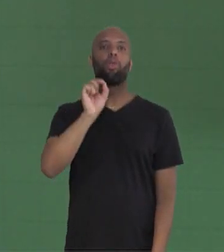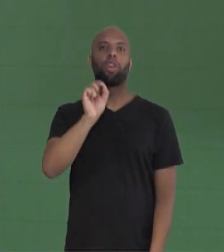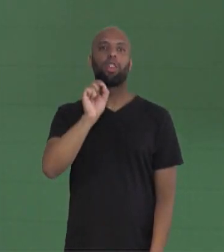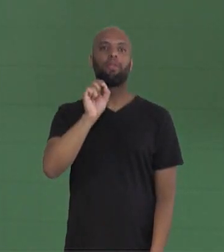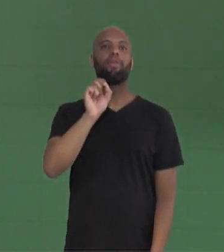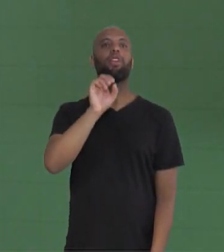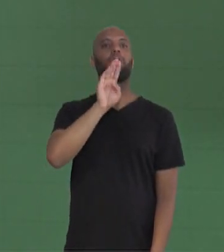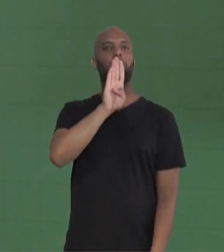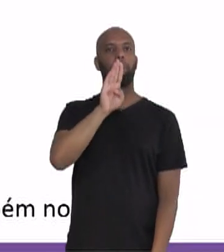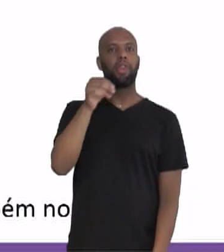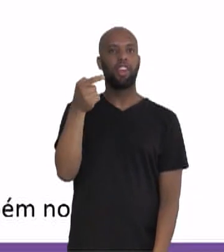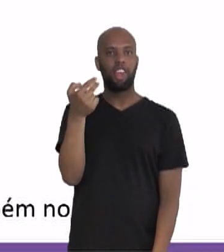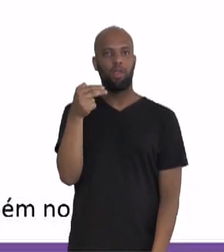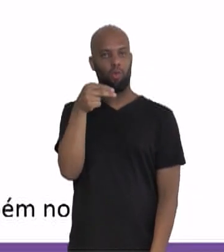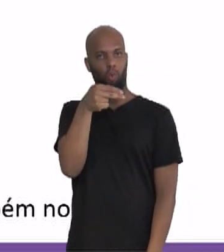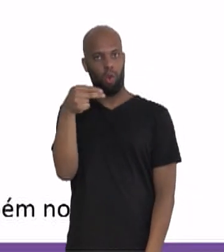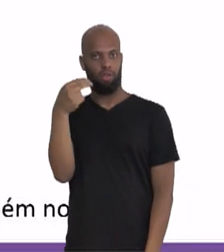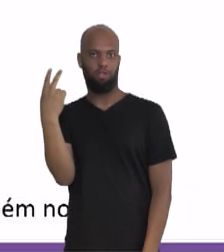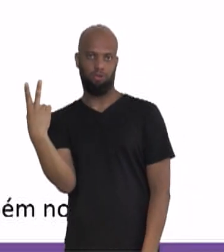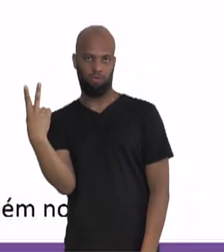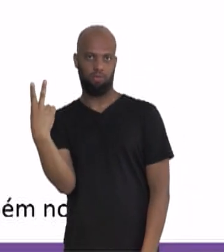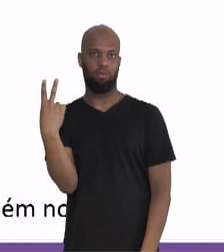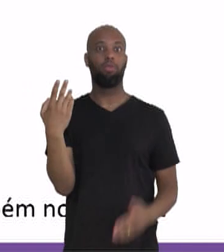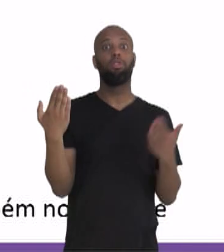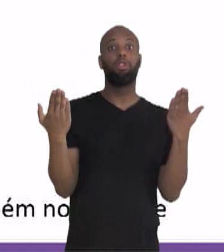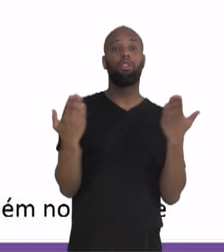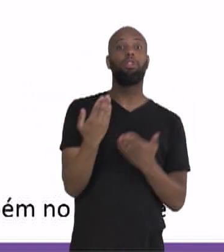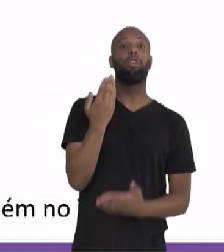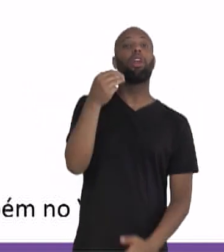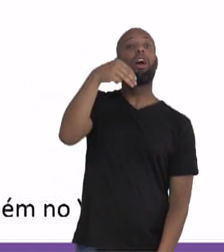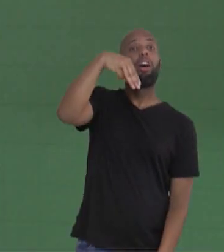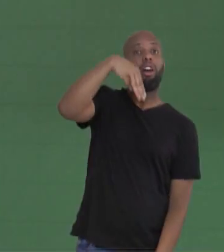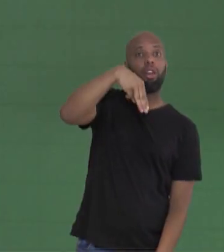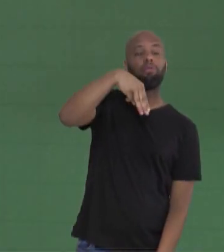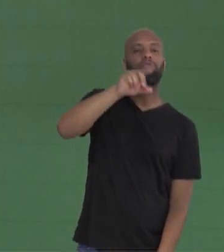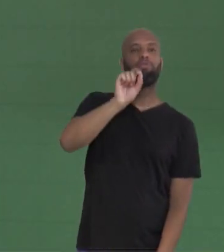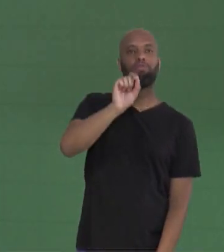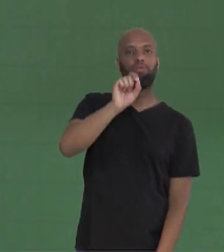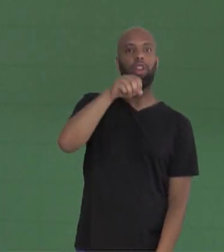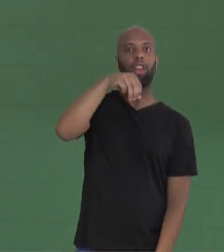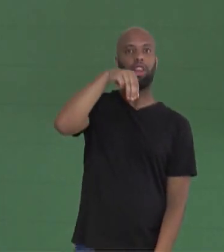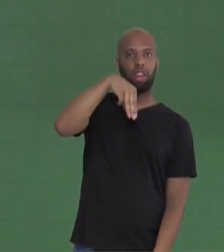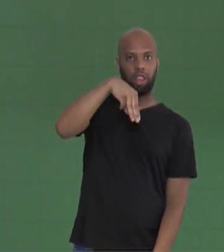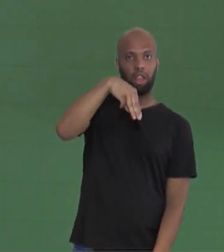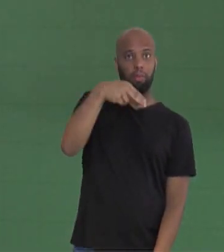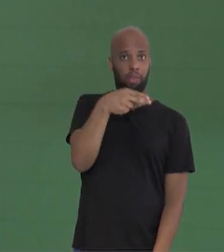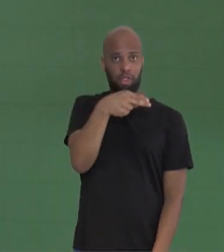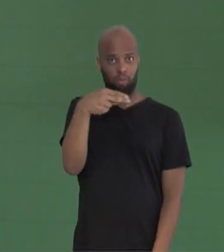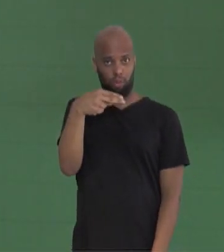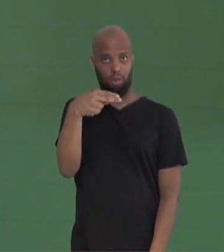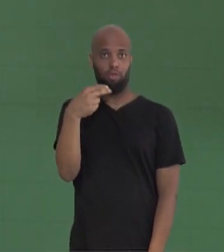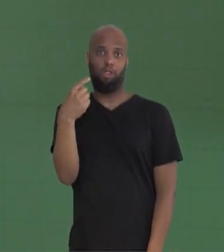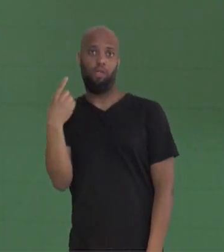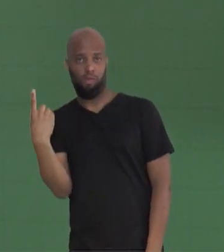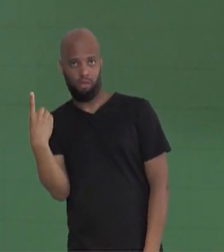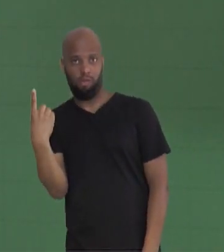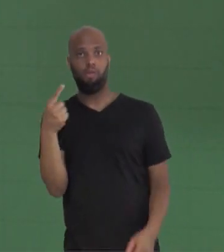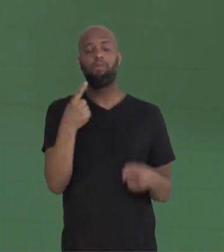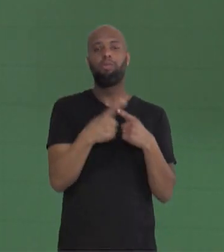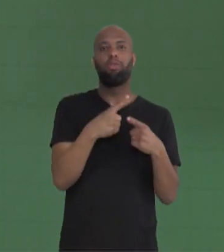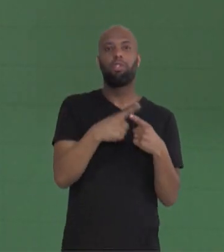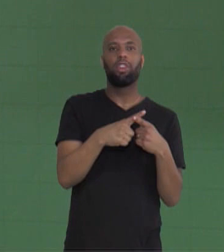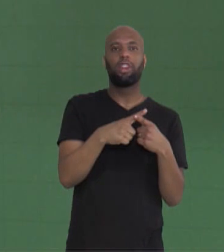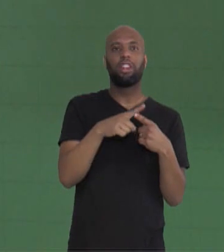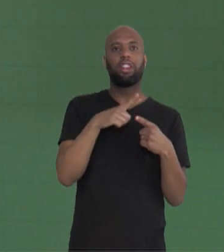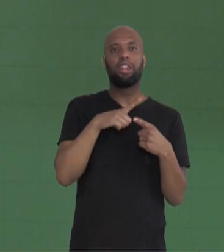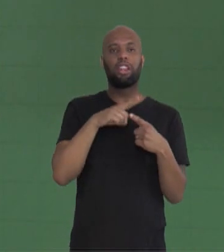2. Quem é o nosso M? O nosso M aqui, ó, vai ser igual a 1, tá certo? Porque vai estar